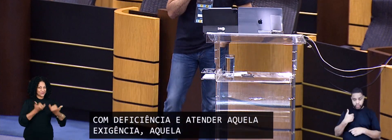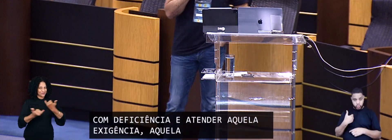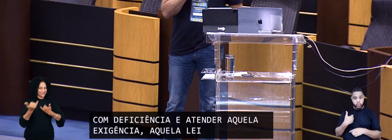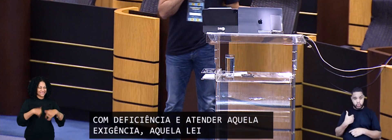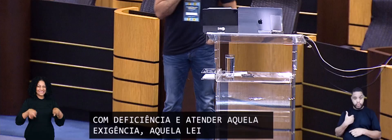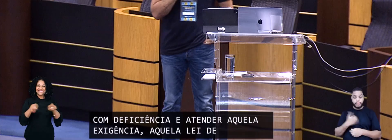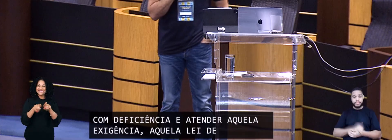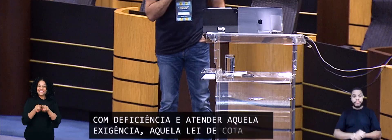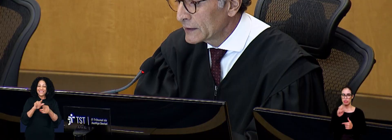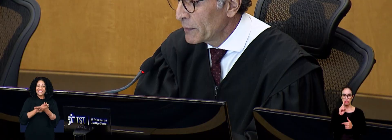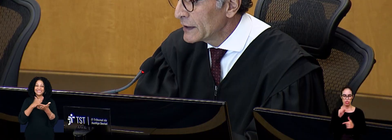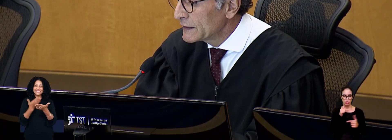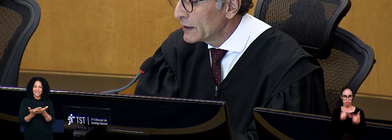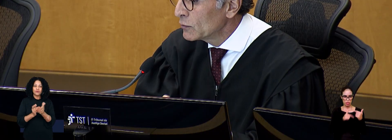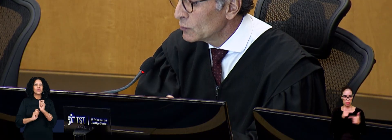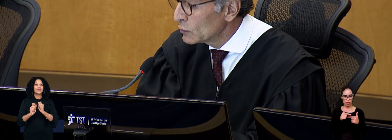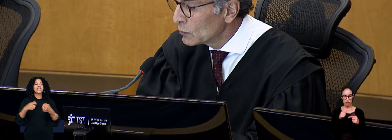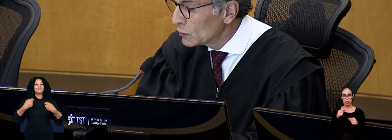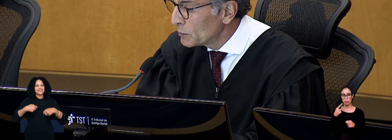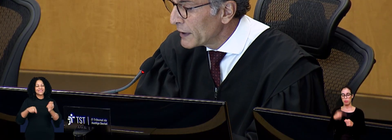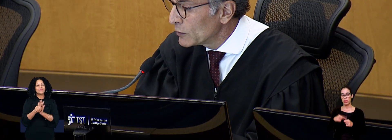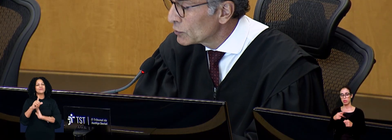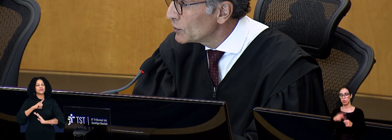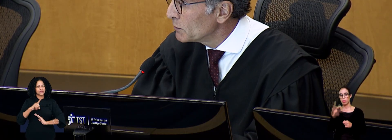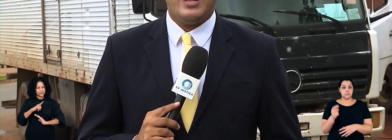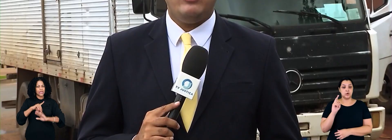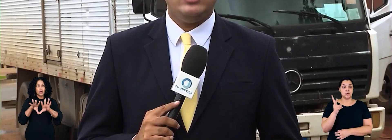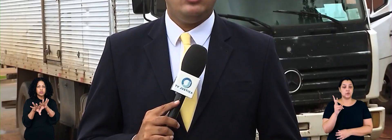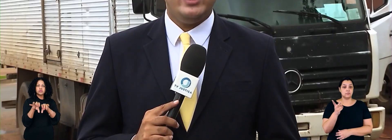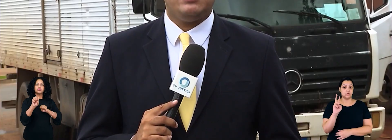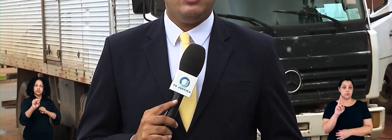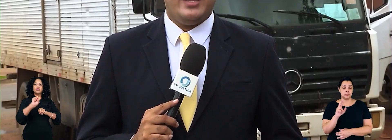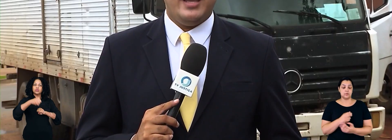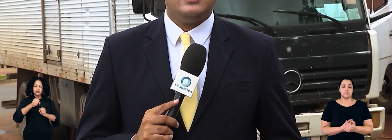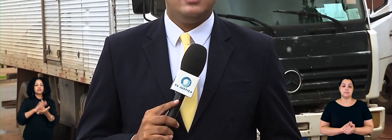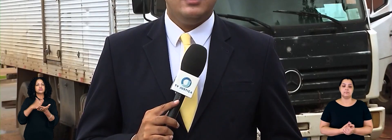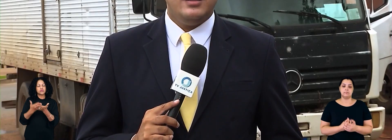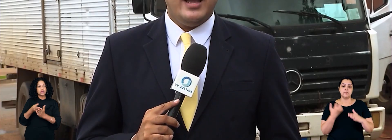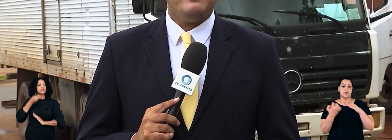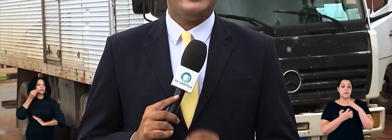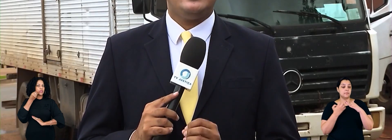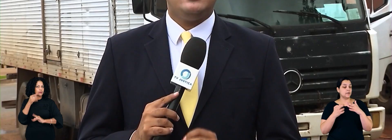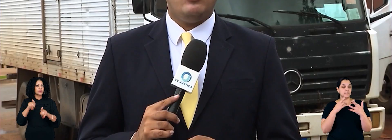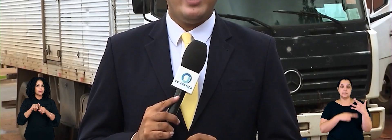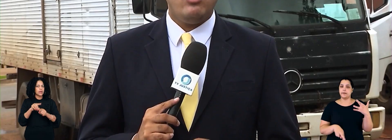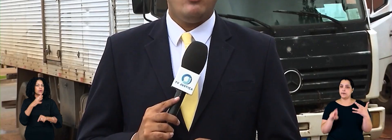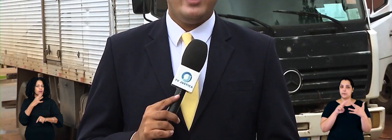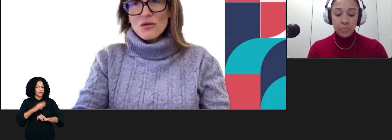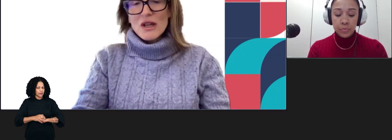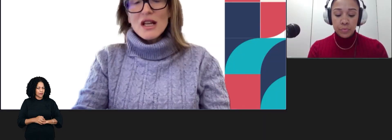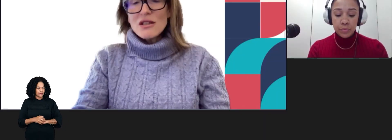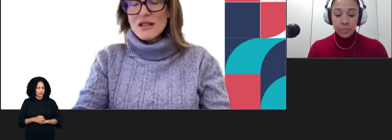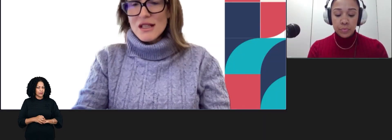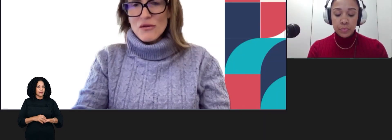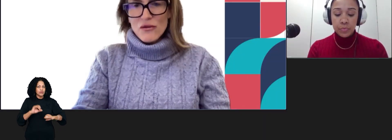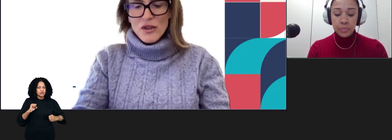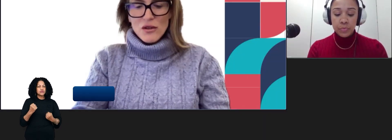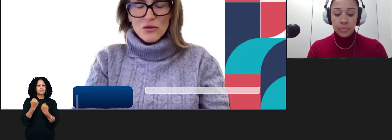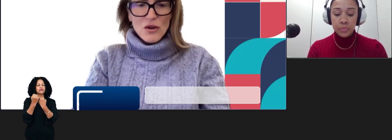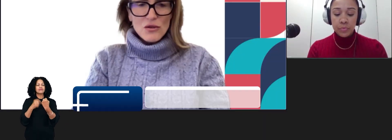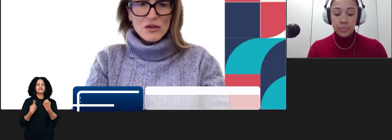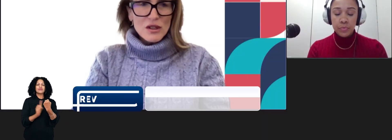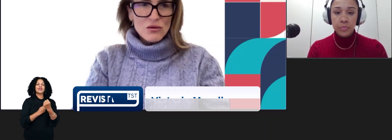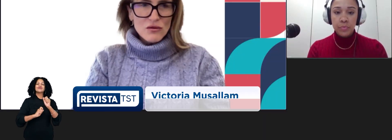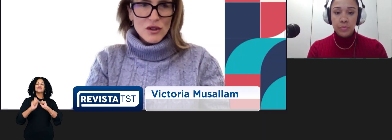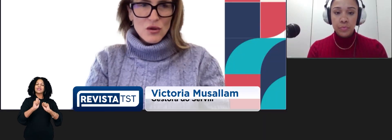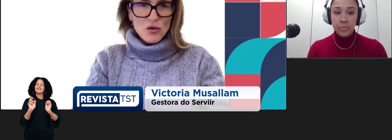das informações, os intérpretes precisam ter nível superior em Libras e experiência. O grande desafio